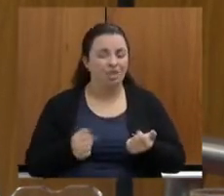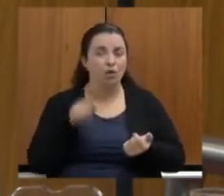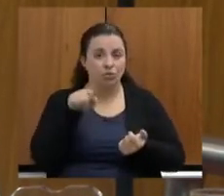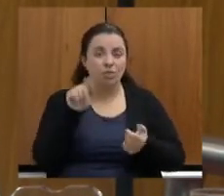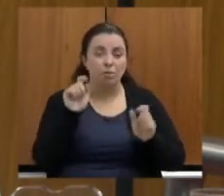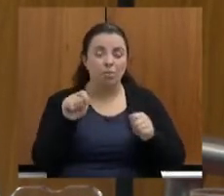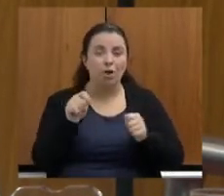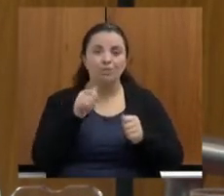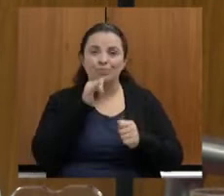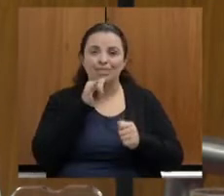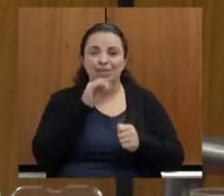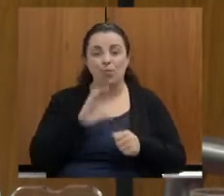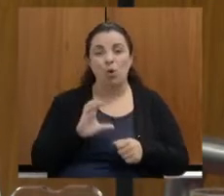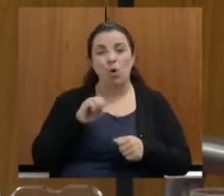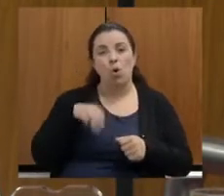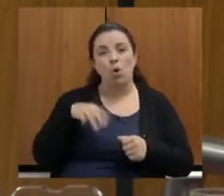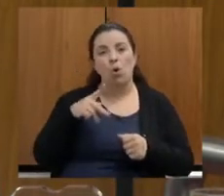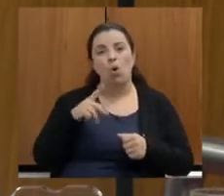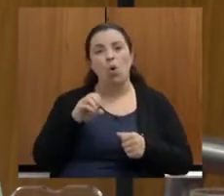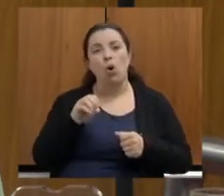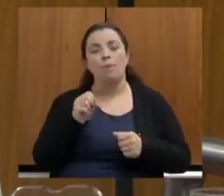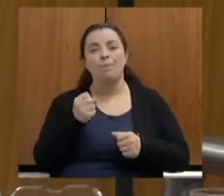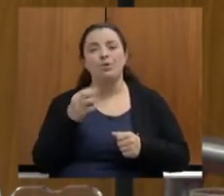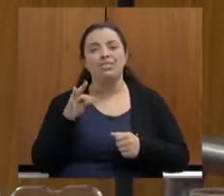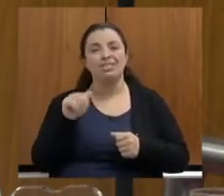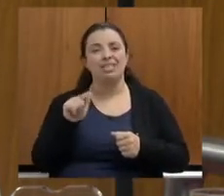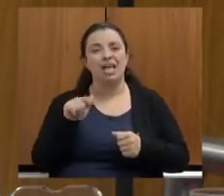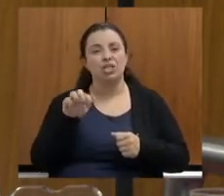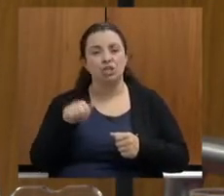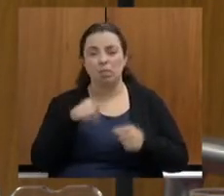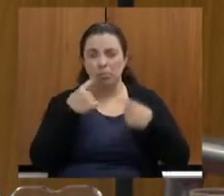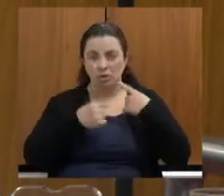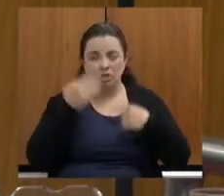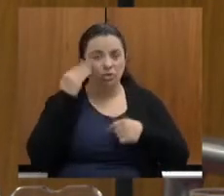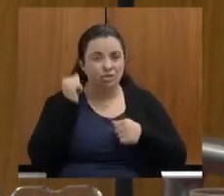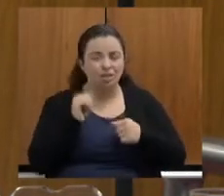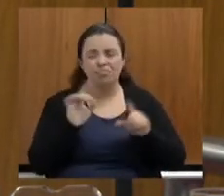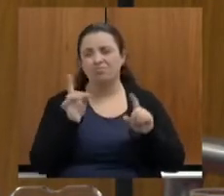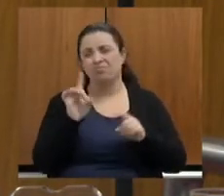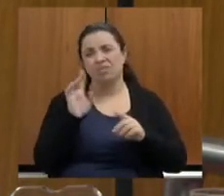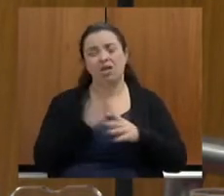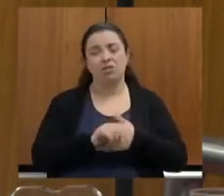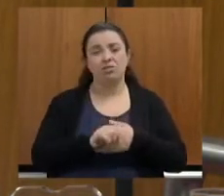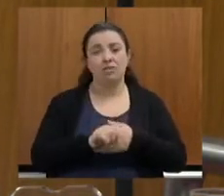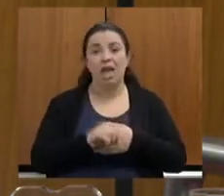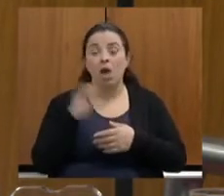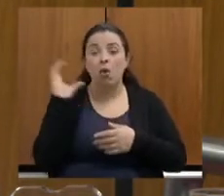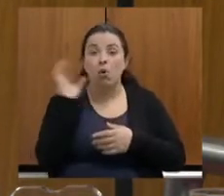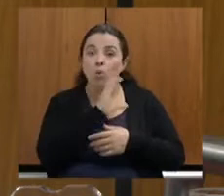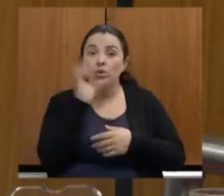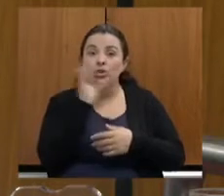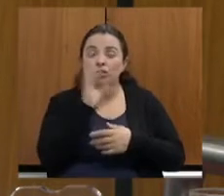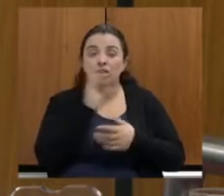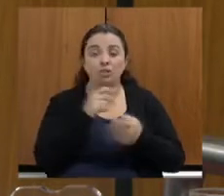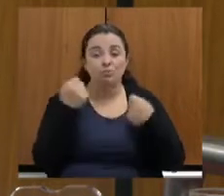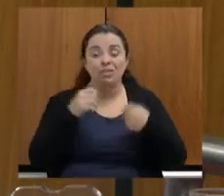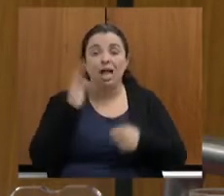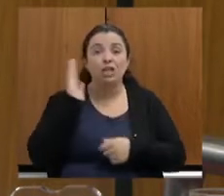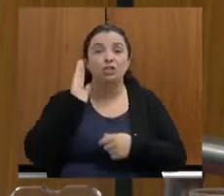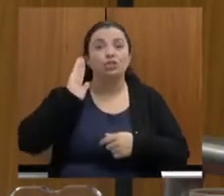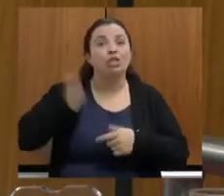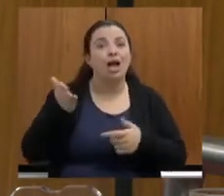e repense os as nossas atitudes e mais do que urgente é para ontem como